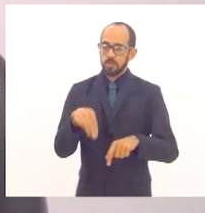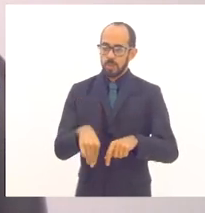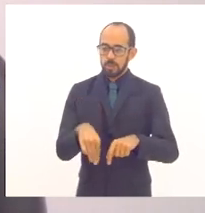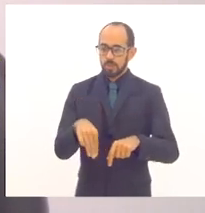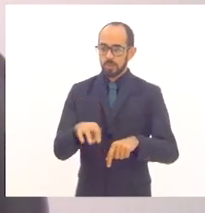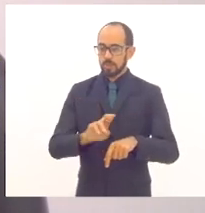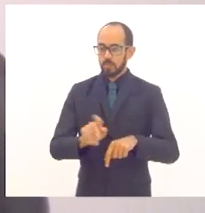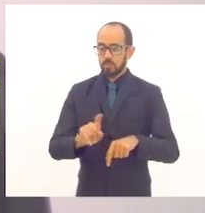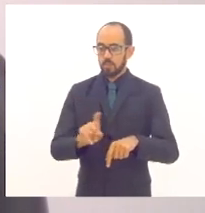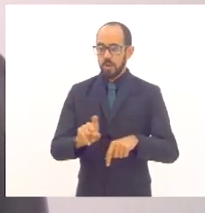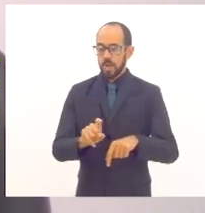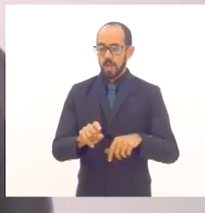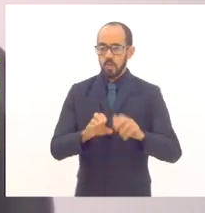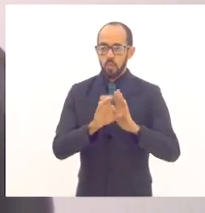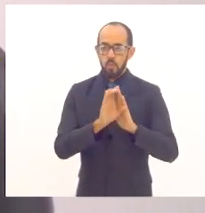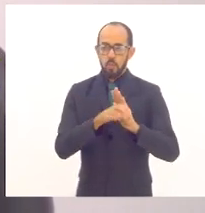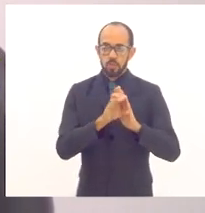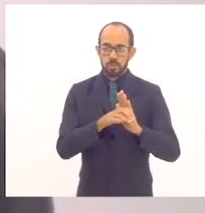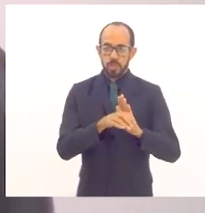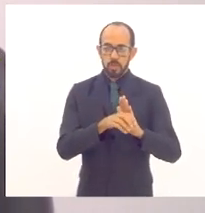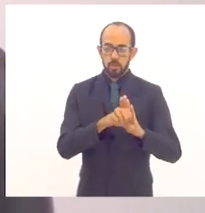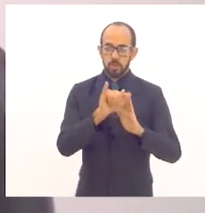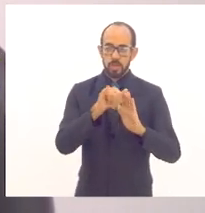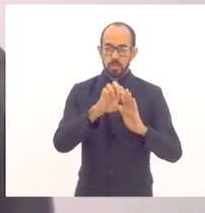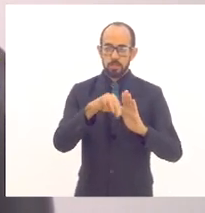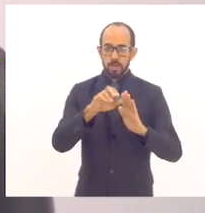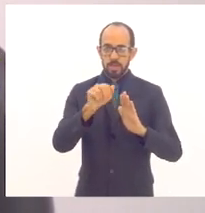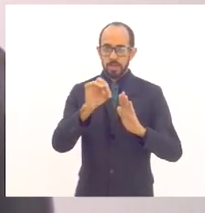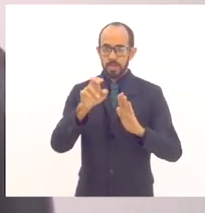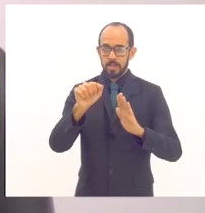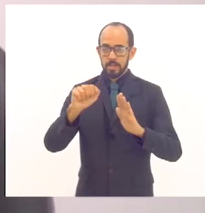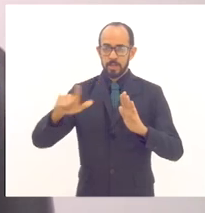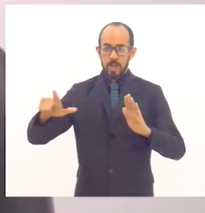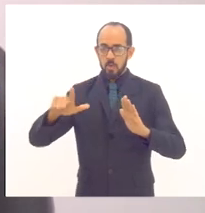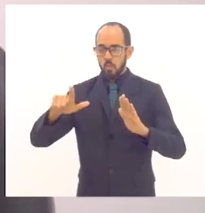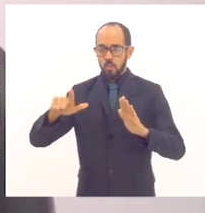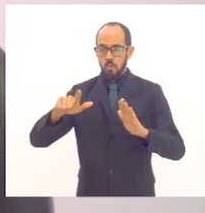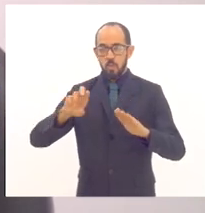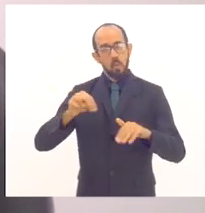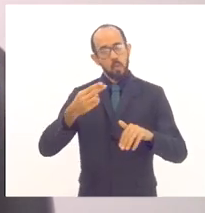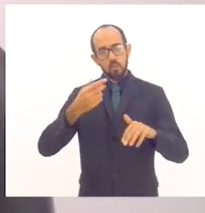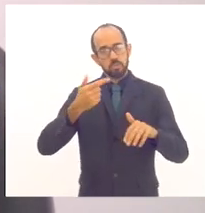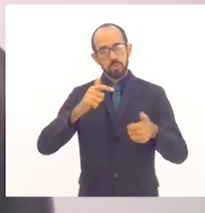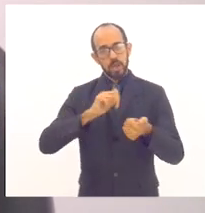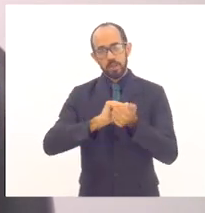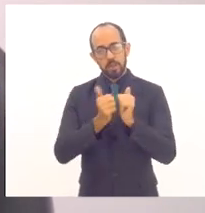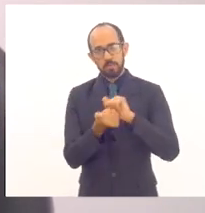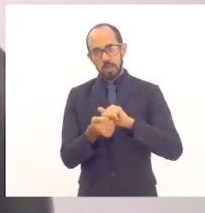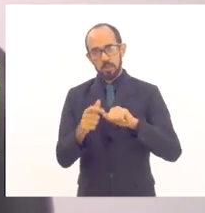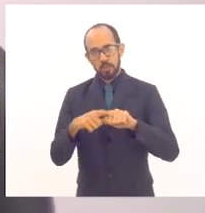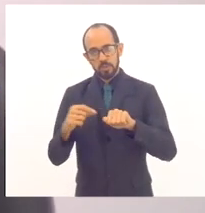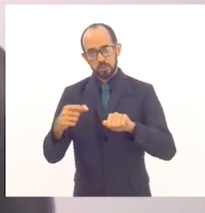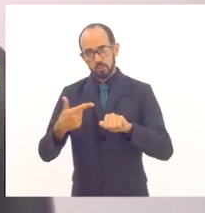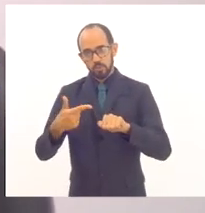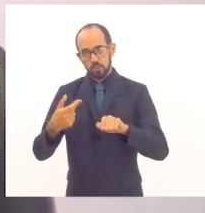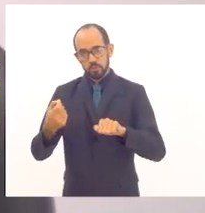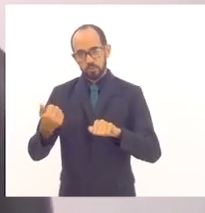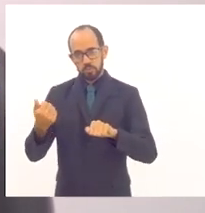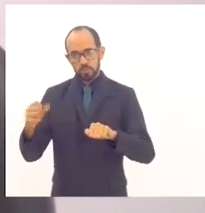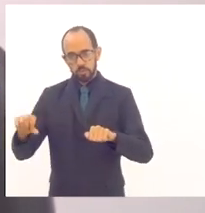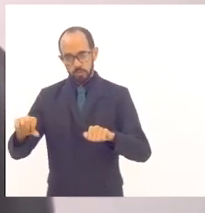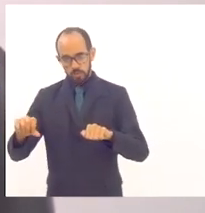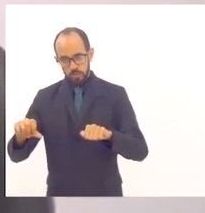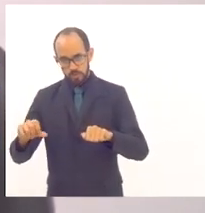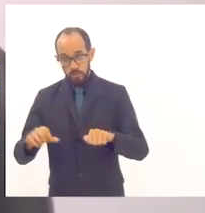encaixam conceitualmente no que é patrimônio material. Eles não se encaixam nem no artigo 216, nem na convenção,